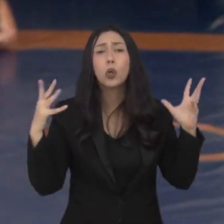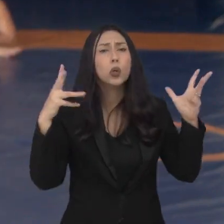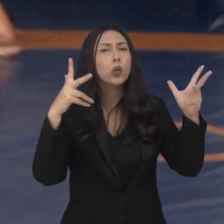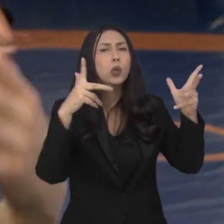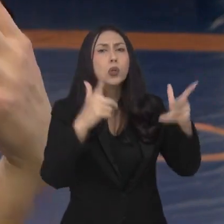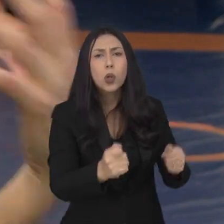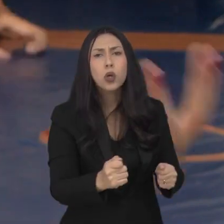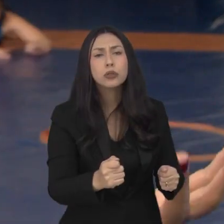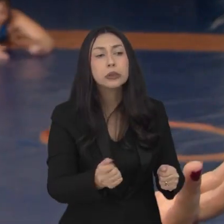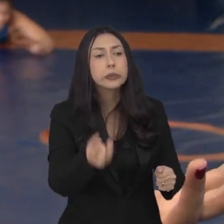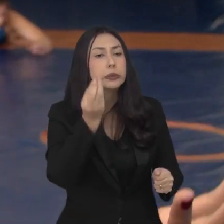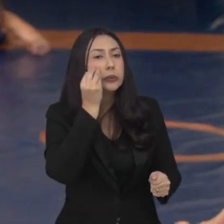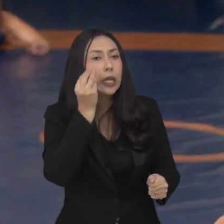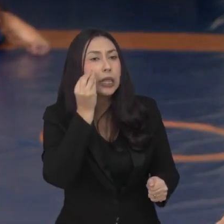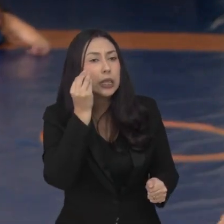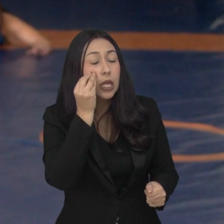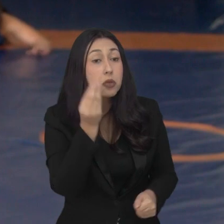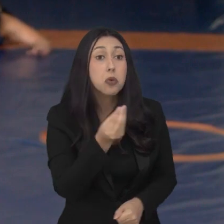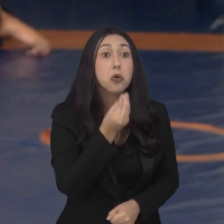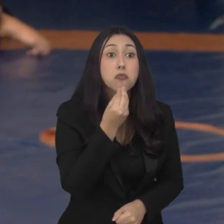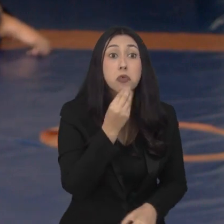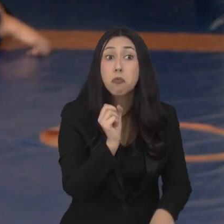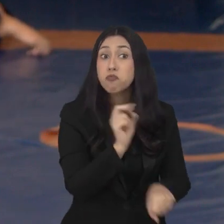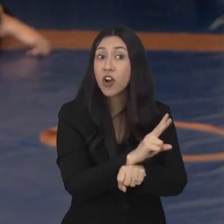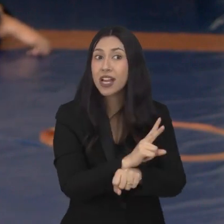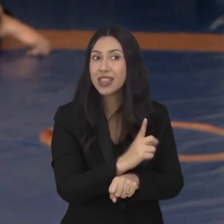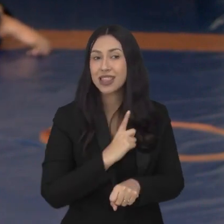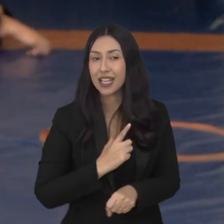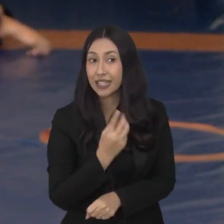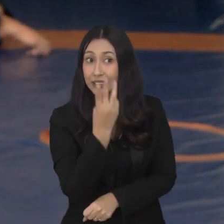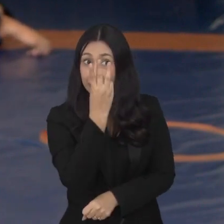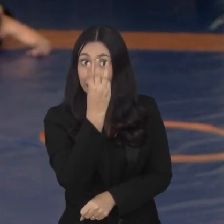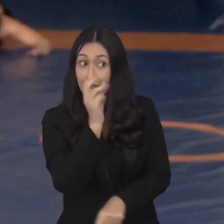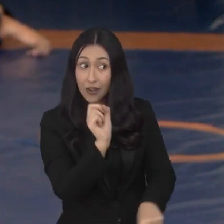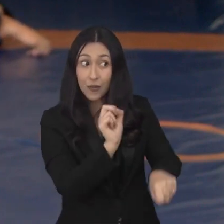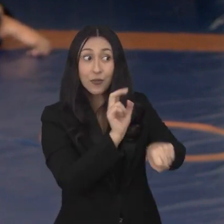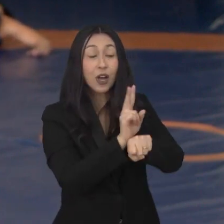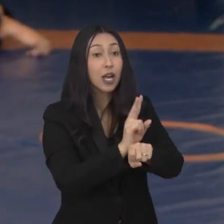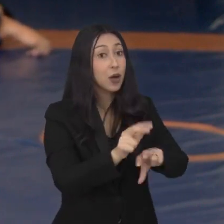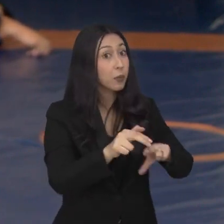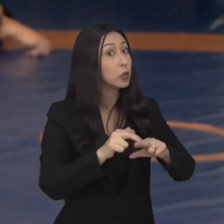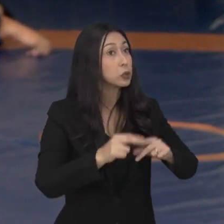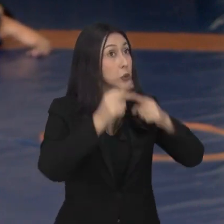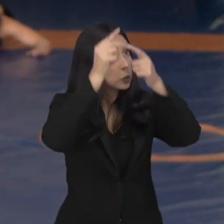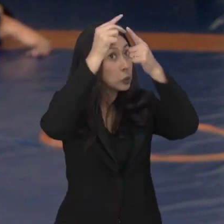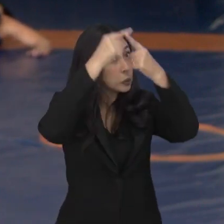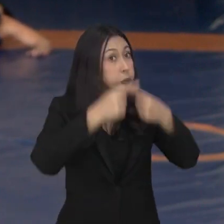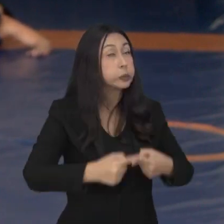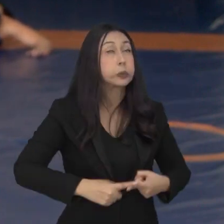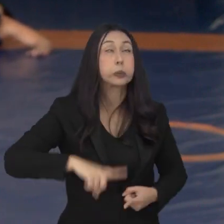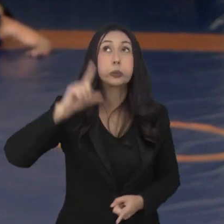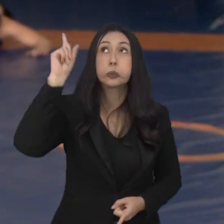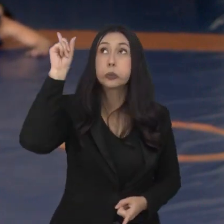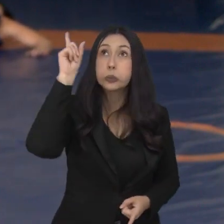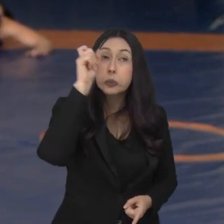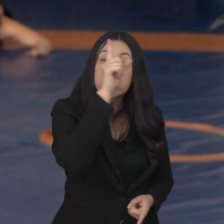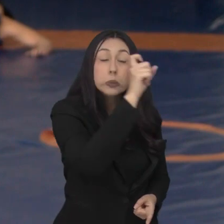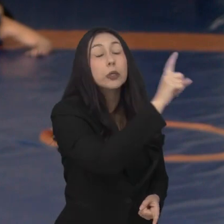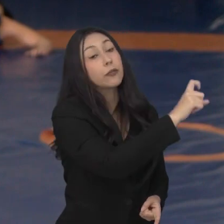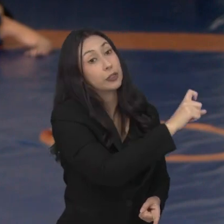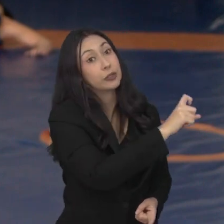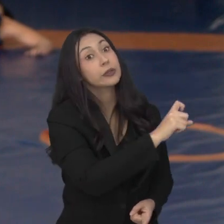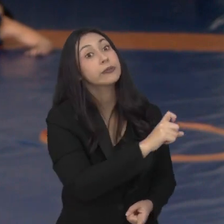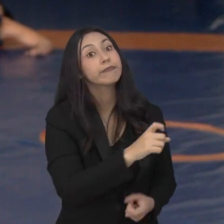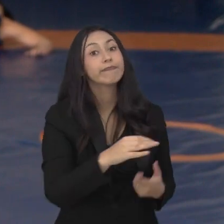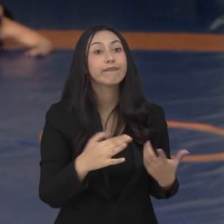Onde o mundo inteiro está buscando as suas últimas vagas, vão valer 3 vagas, né, para Paris. Então é um campeonato de altíssimo nível,